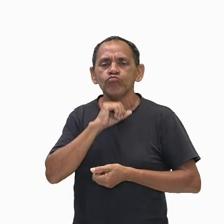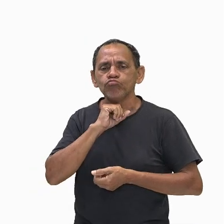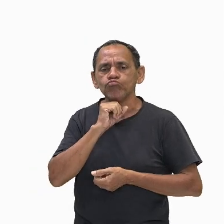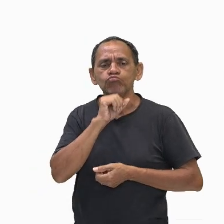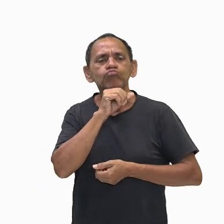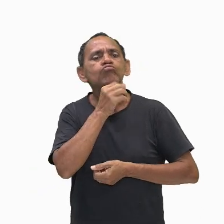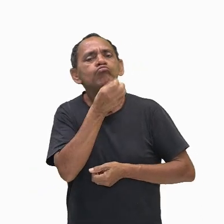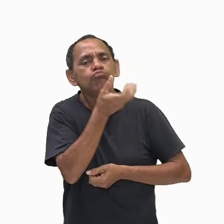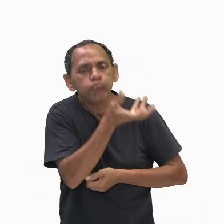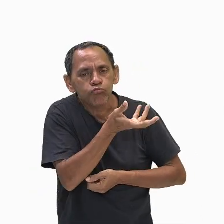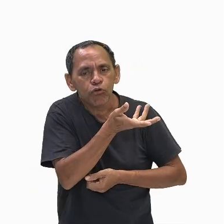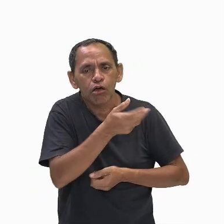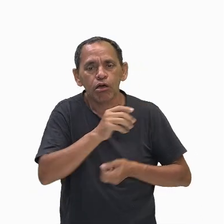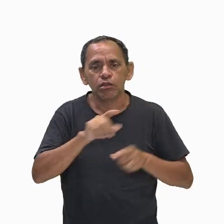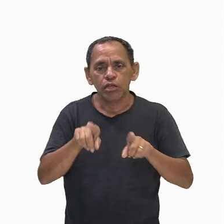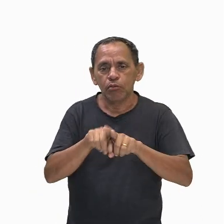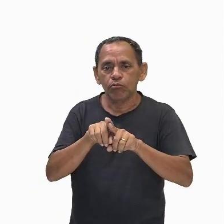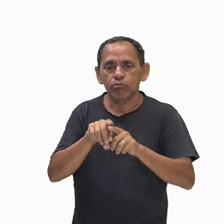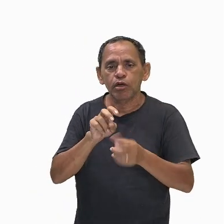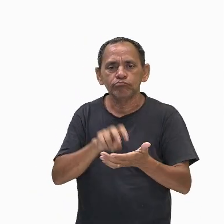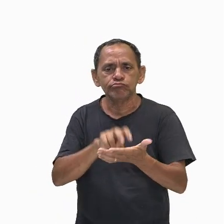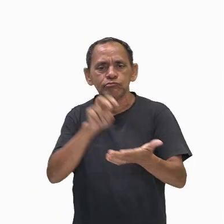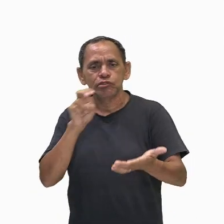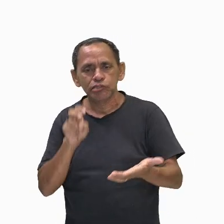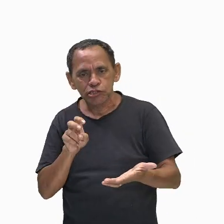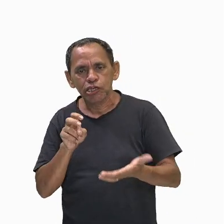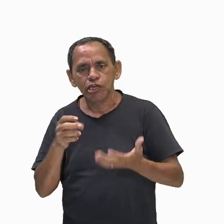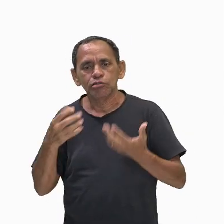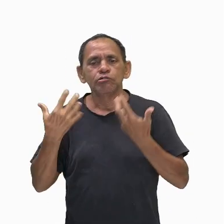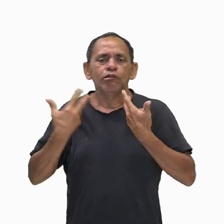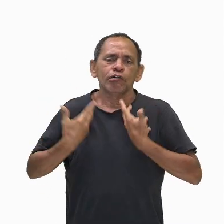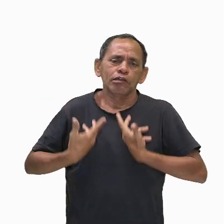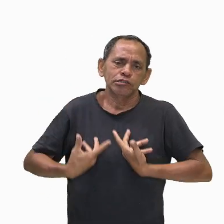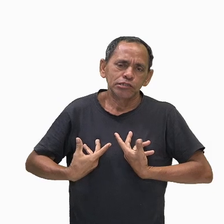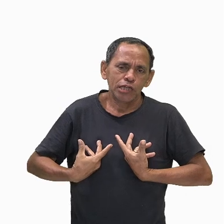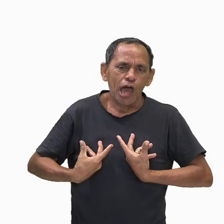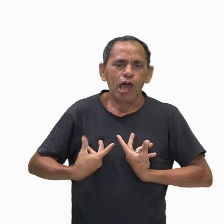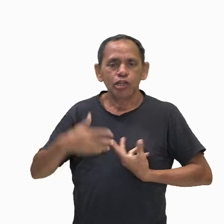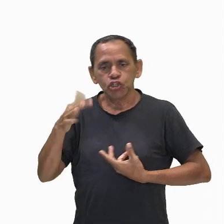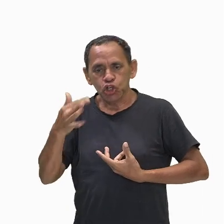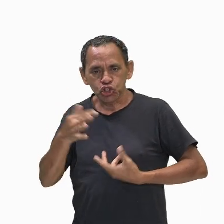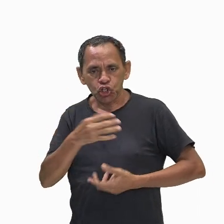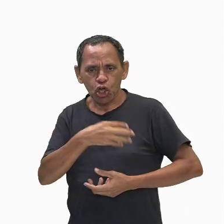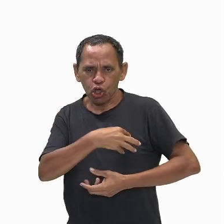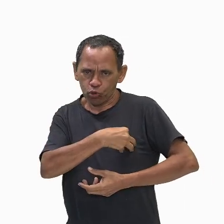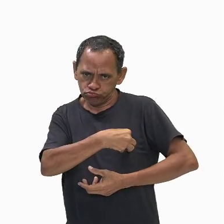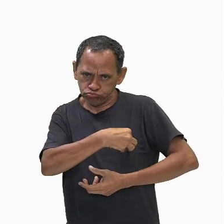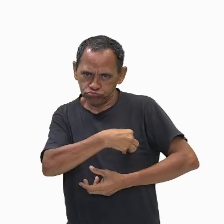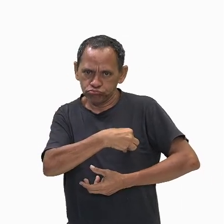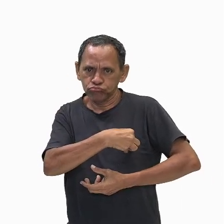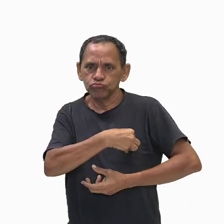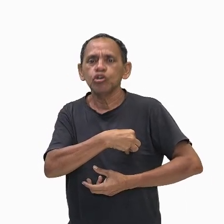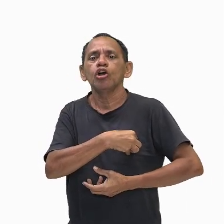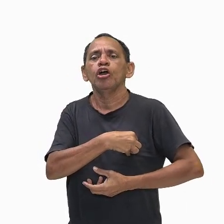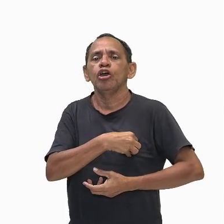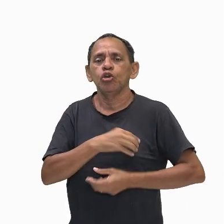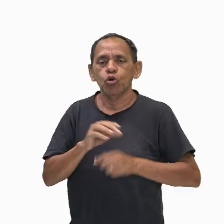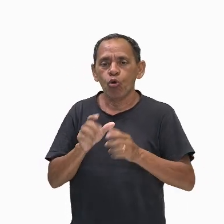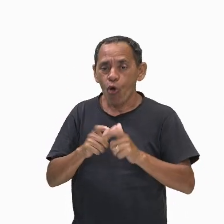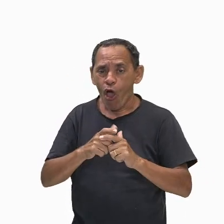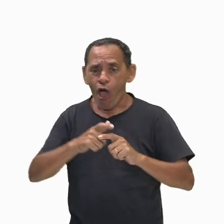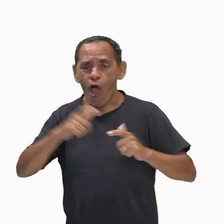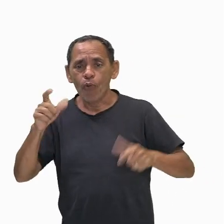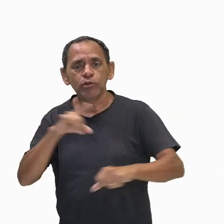pela manhã, a fadiga e o cansaço, a sensibilidade dos seios, o aumento da frequência urinária. Esse aumento da